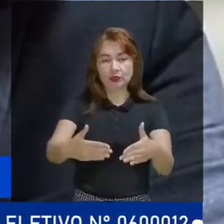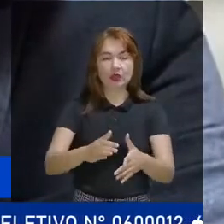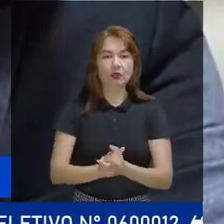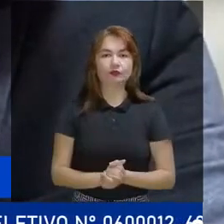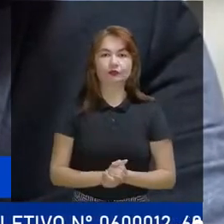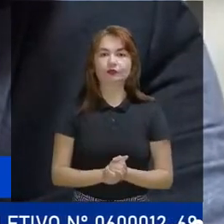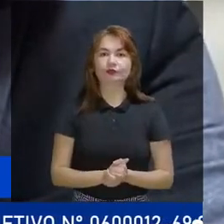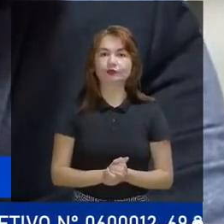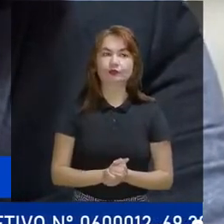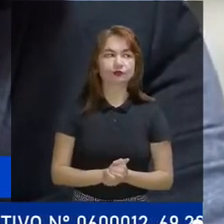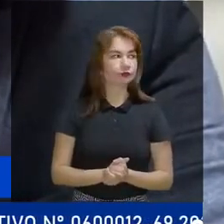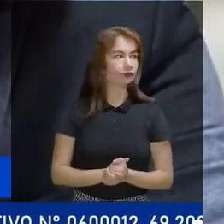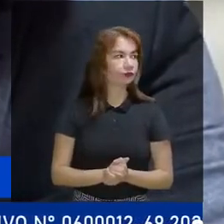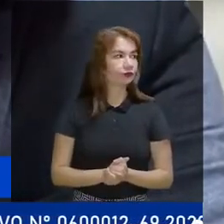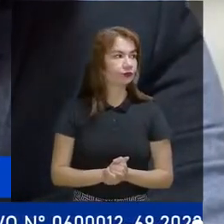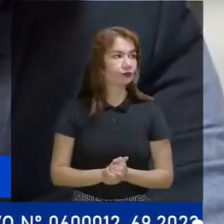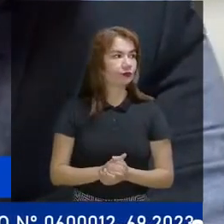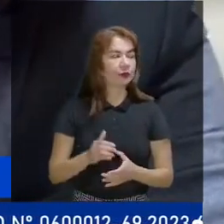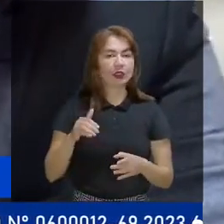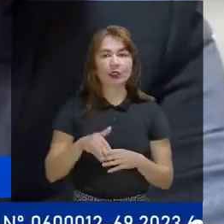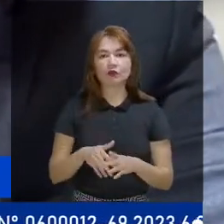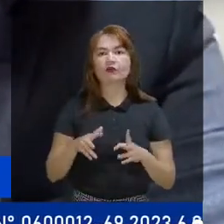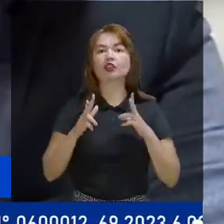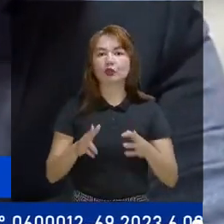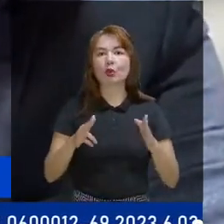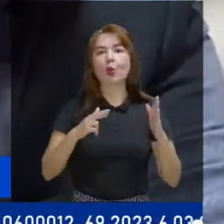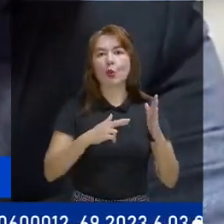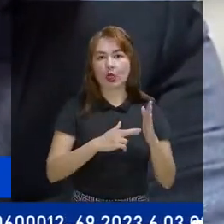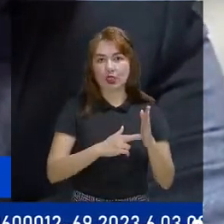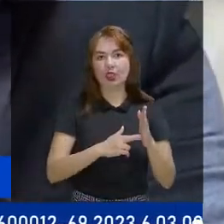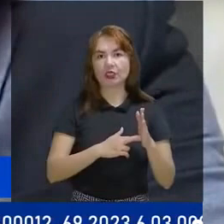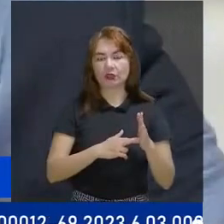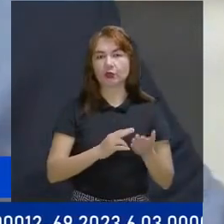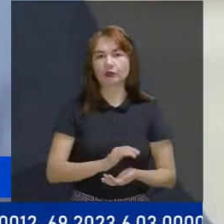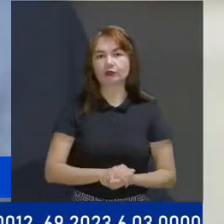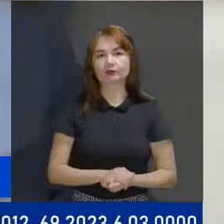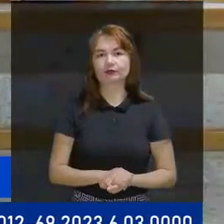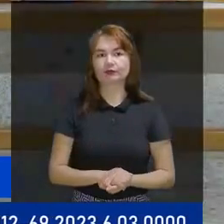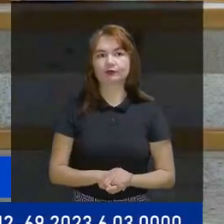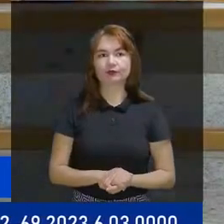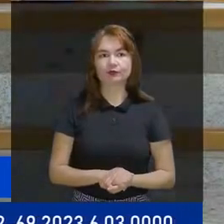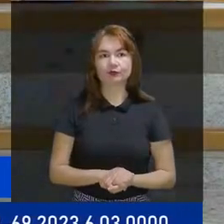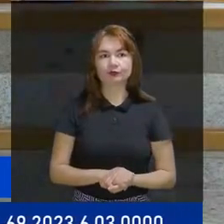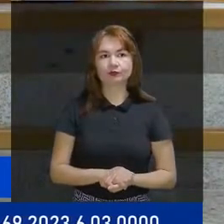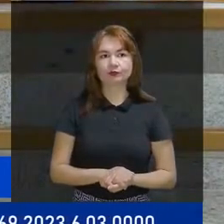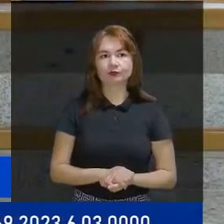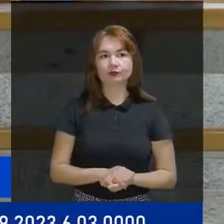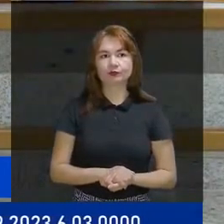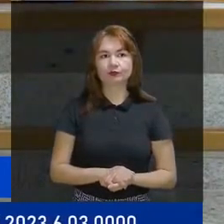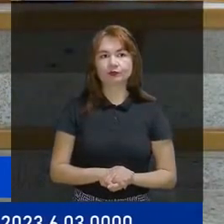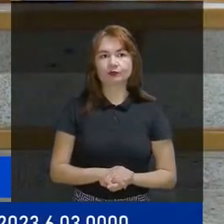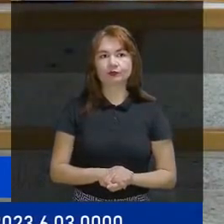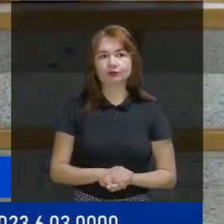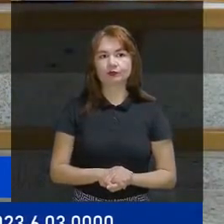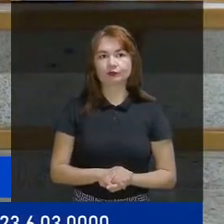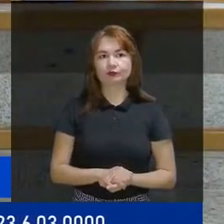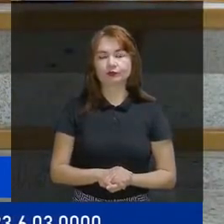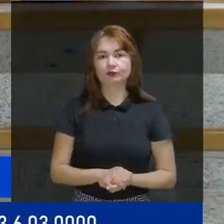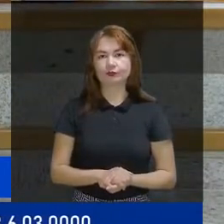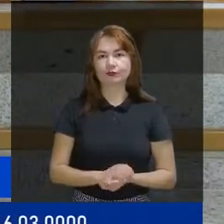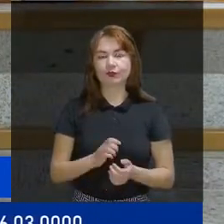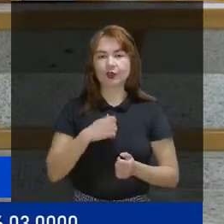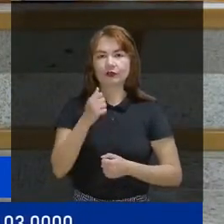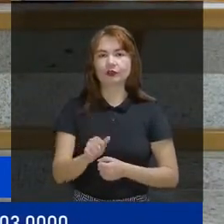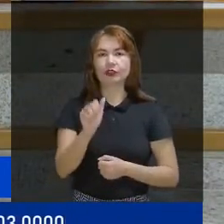acompanhando o parecer ministerial e o voto do relator, eu o acompanho. Obrigado, desembargador. Como vota a juiz